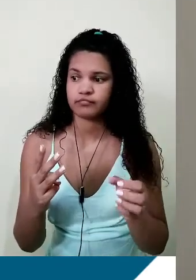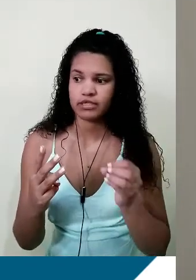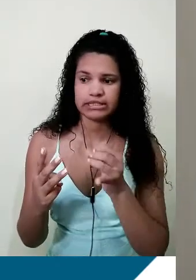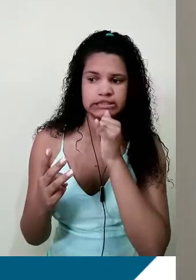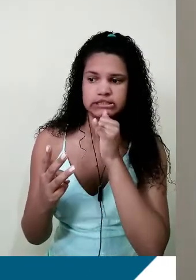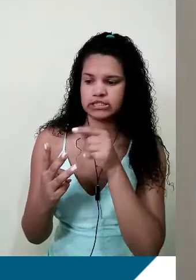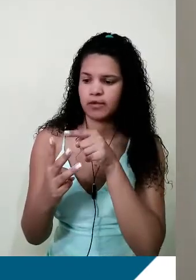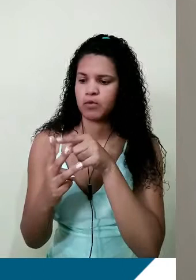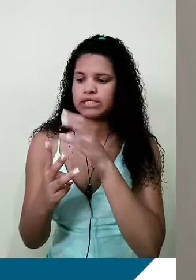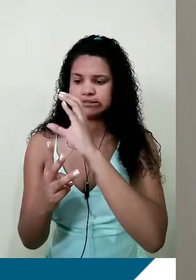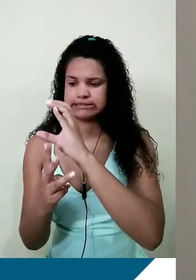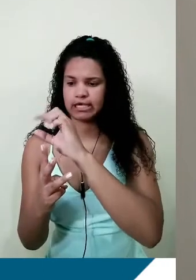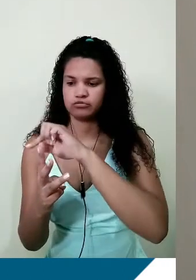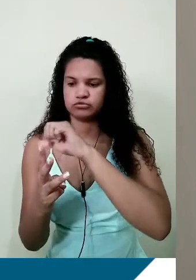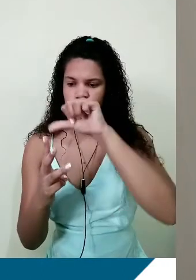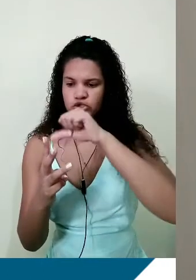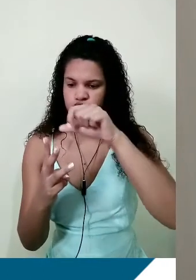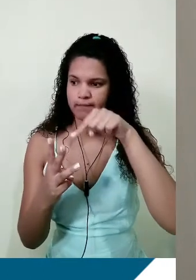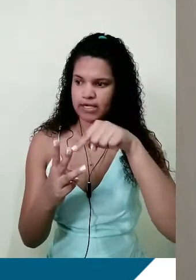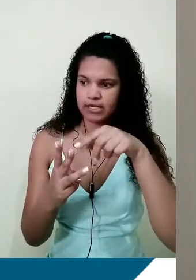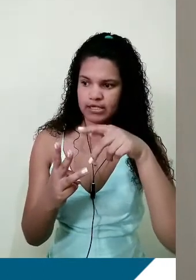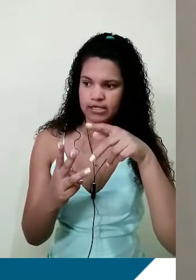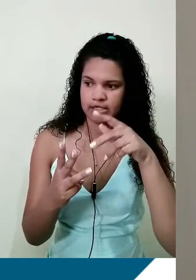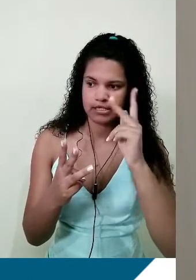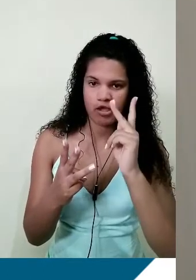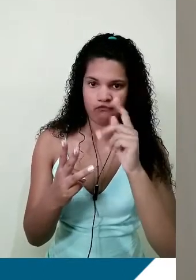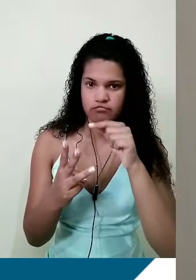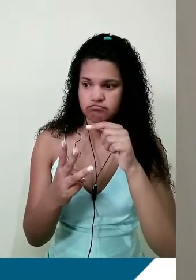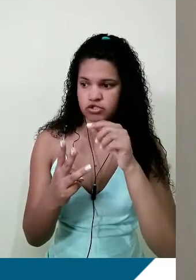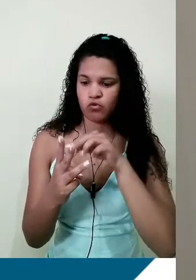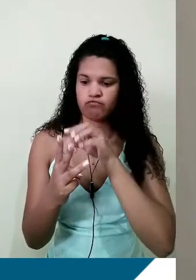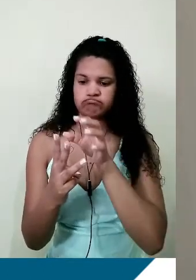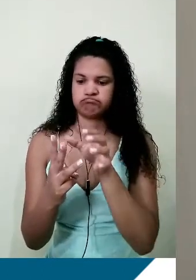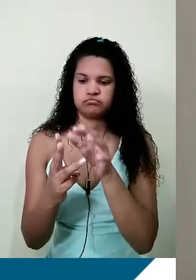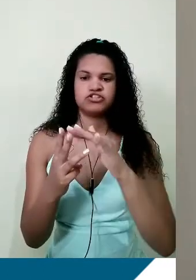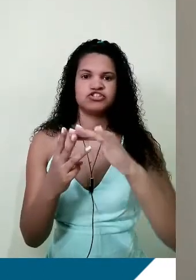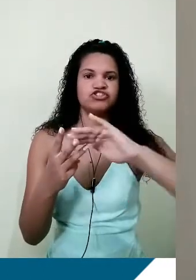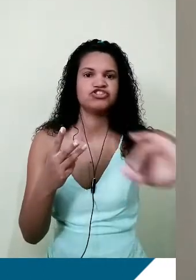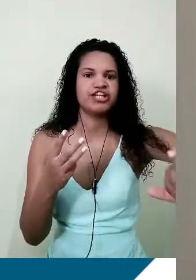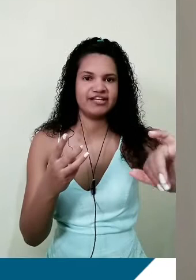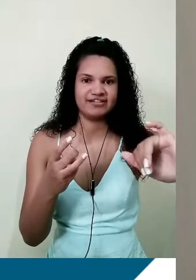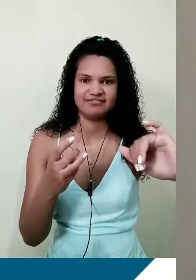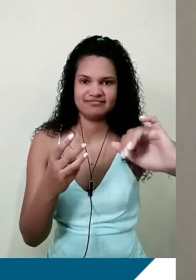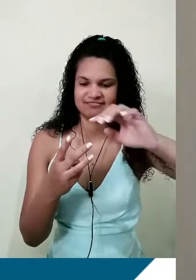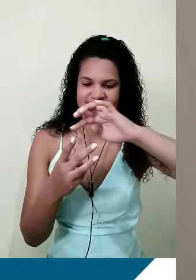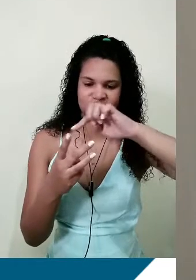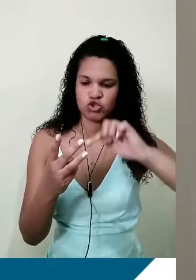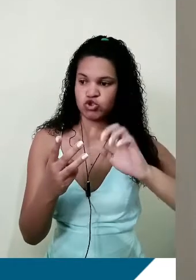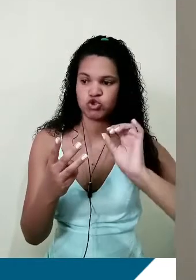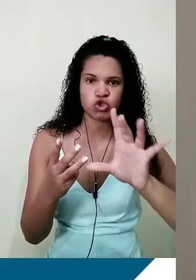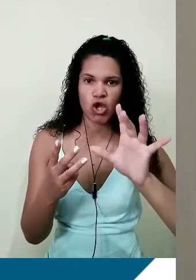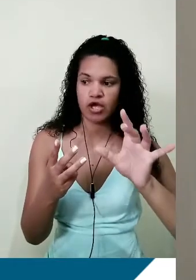Kelvin, você pega as duas pontas. Se você quiser ir da Fahrenheit para Kelvin,